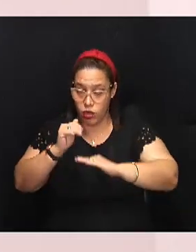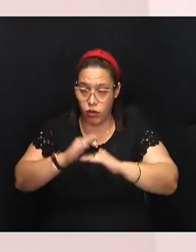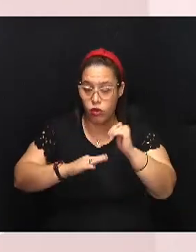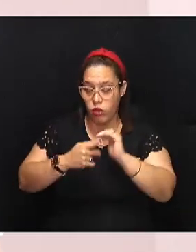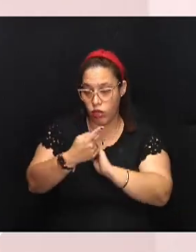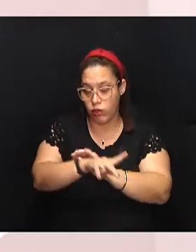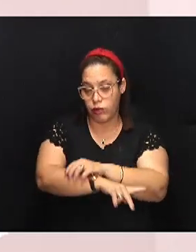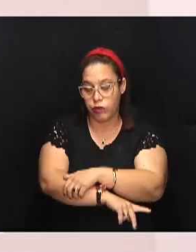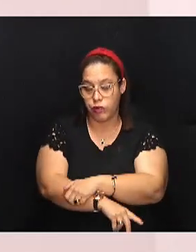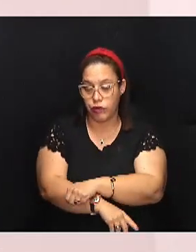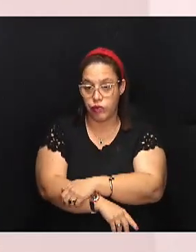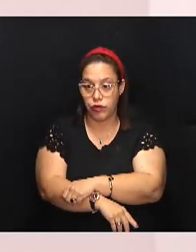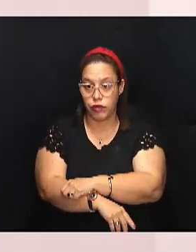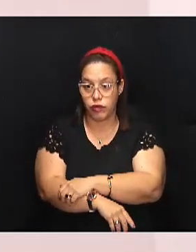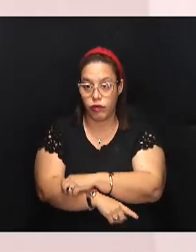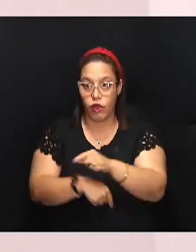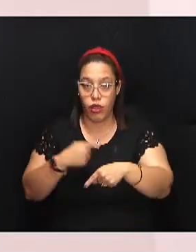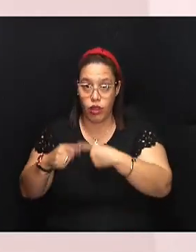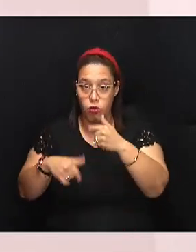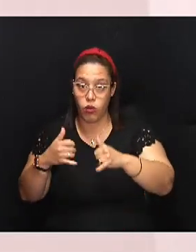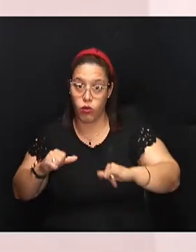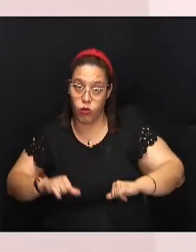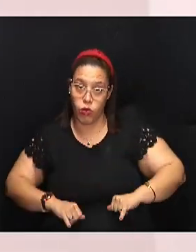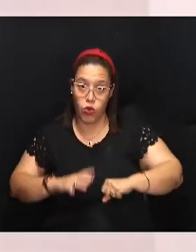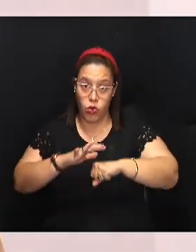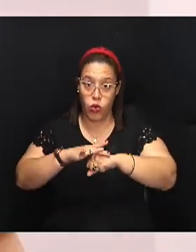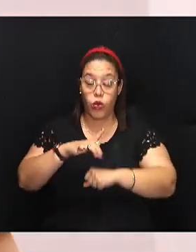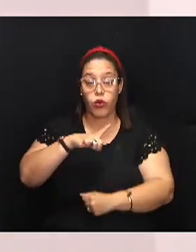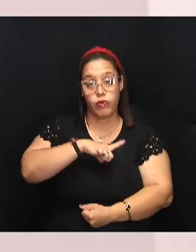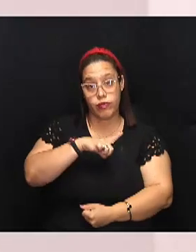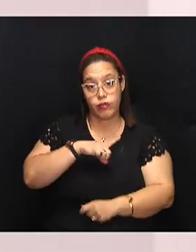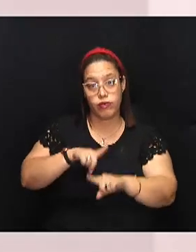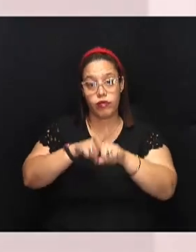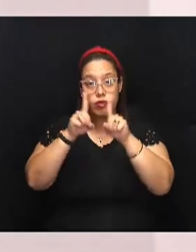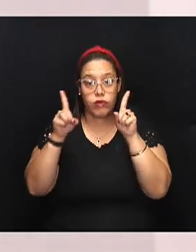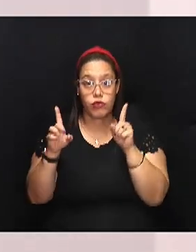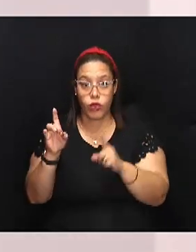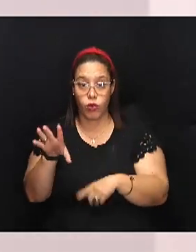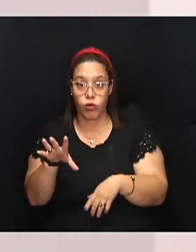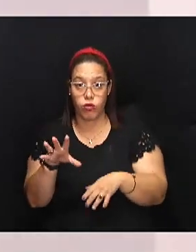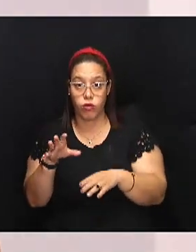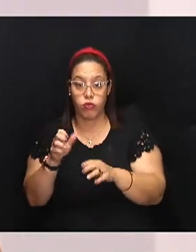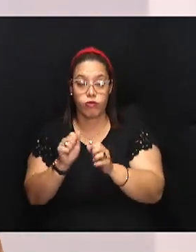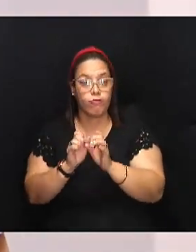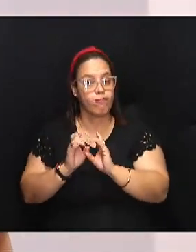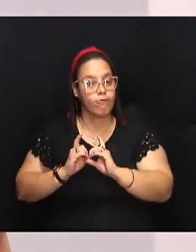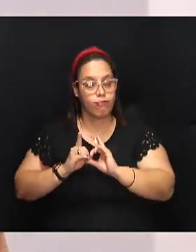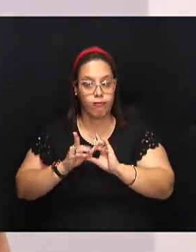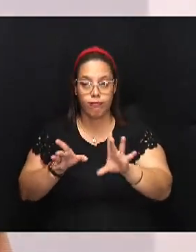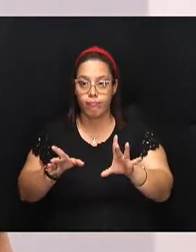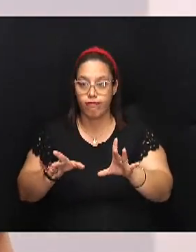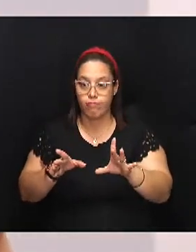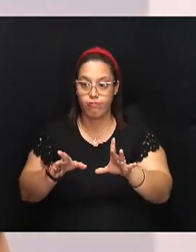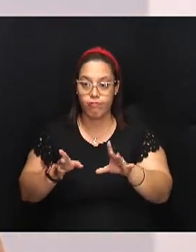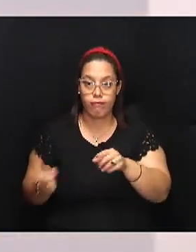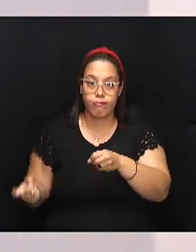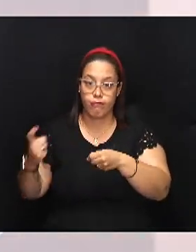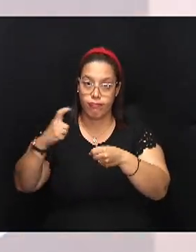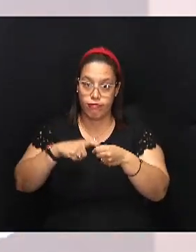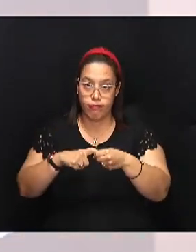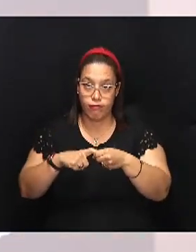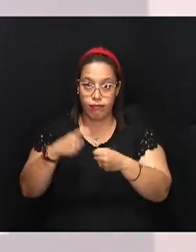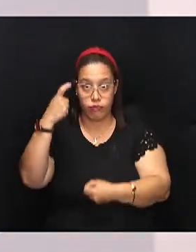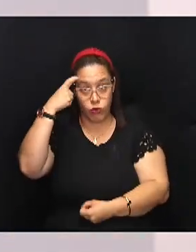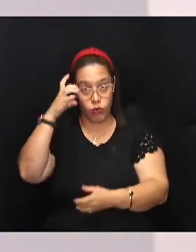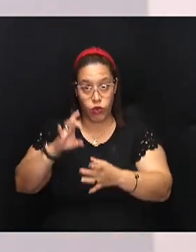e tratando as demais lesões ou doenças que ele tenha. Para depois, só quando ele tiver a alta clínica, a gente poder fazer a reabilitação e pensar